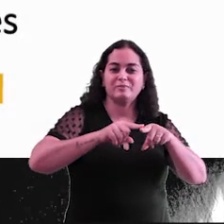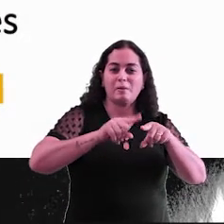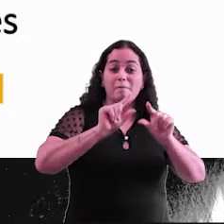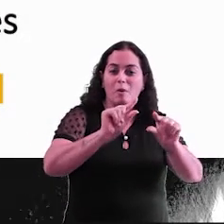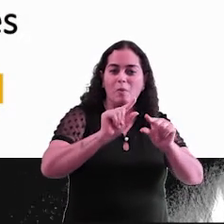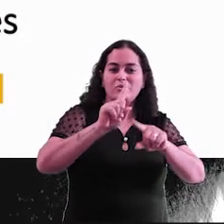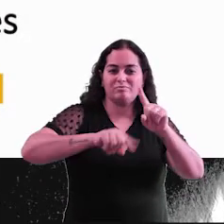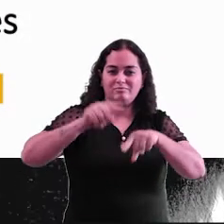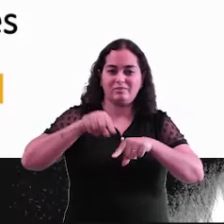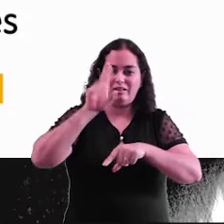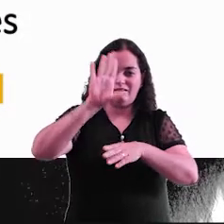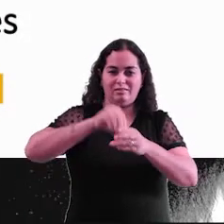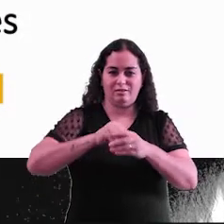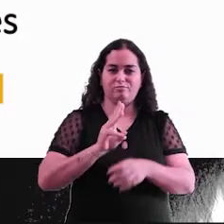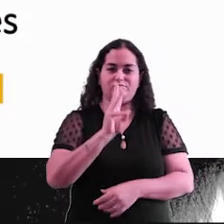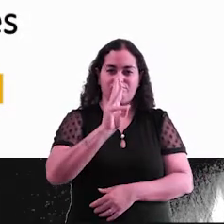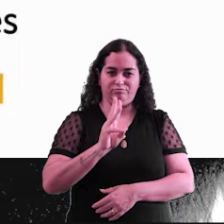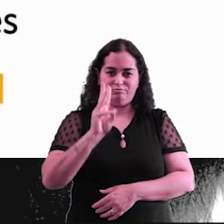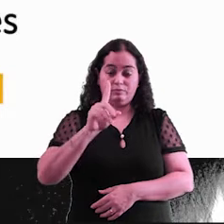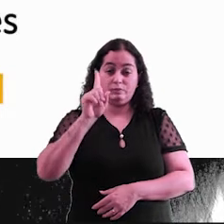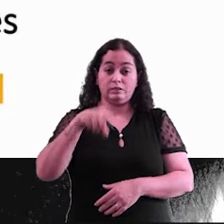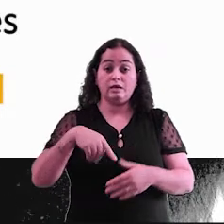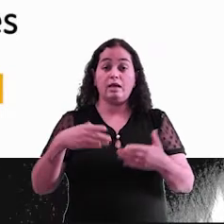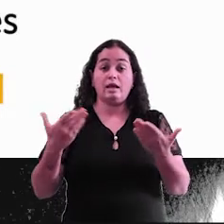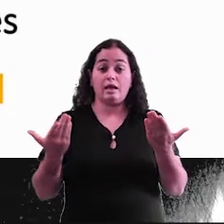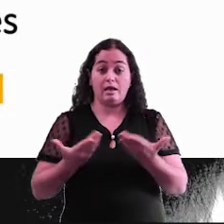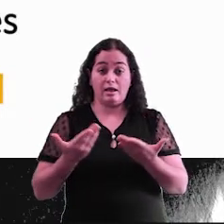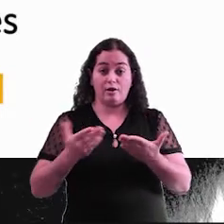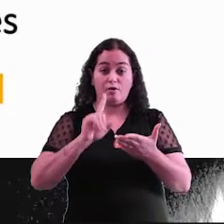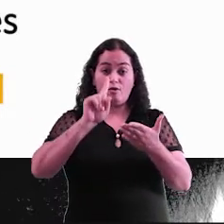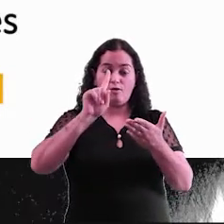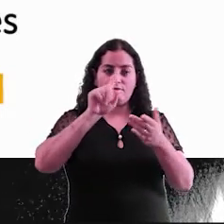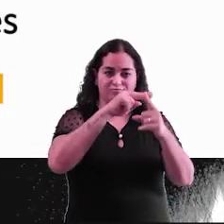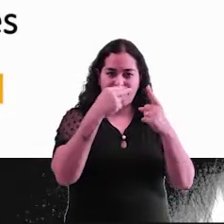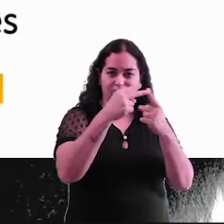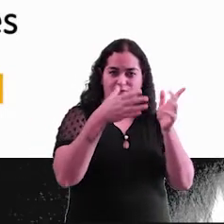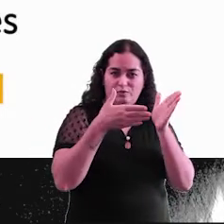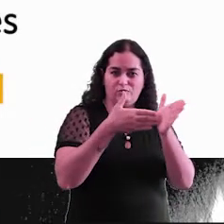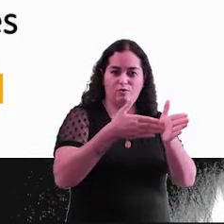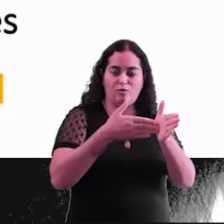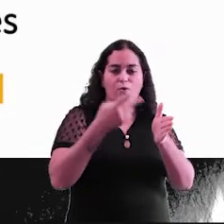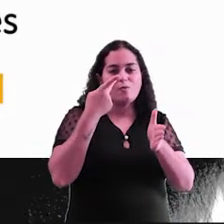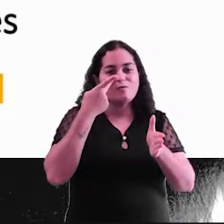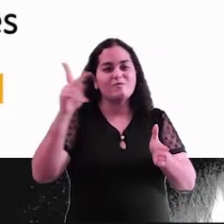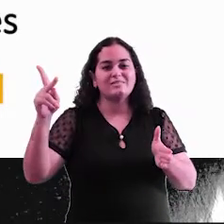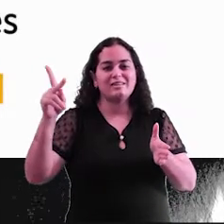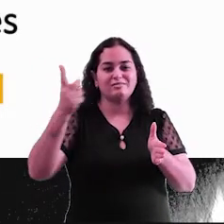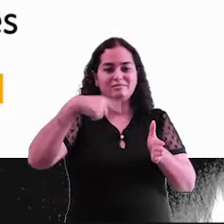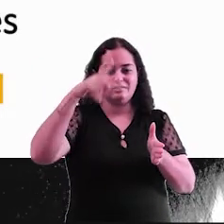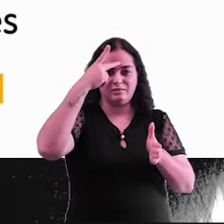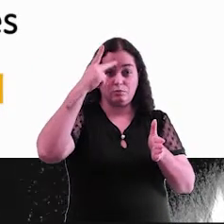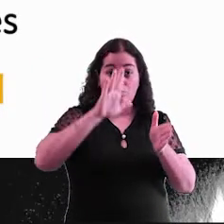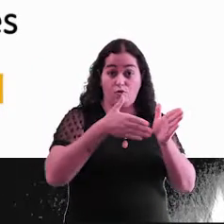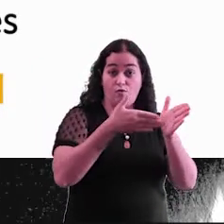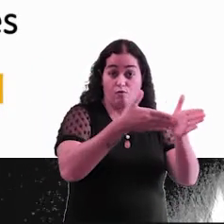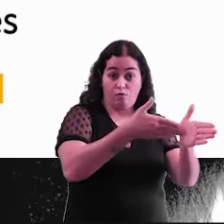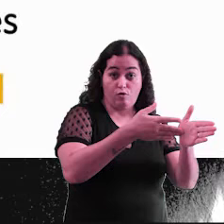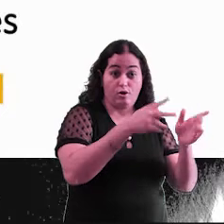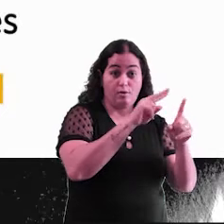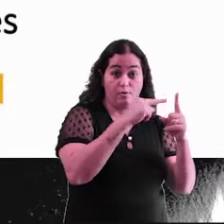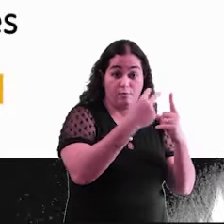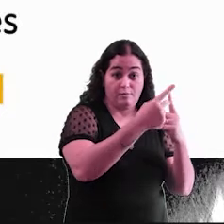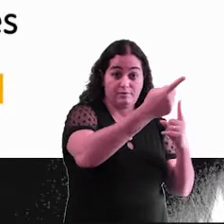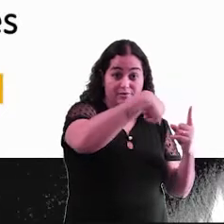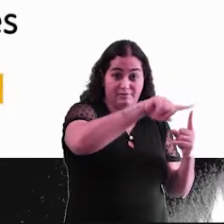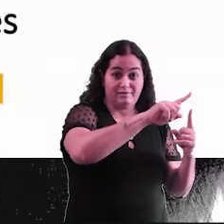dos visitantes, porque até então a gente estava focando na perspectiva da instituição, né, o que a instituição oferece, a gente tem já há